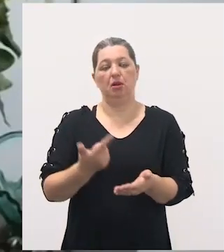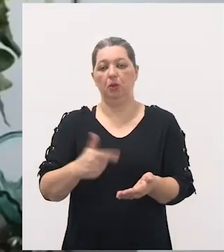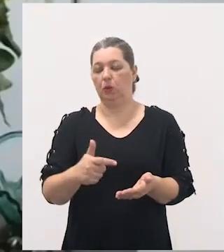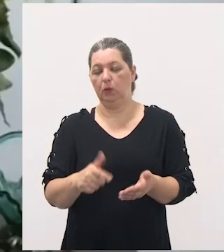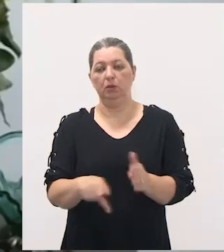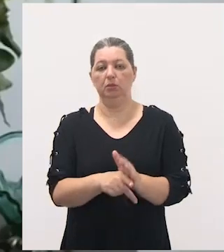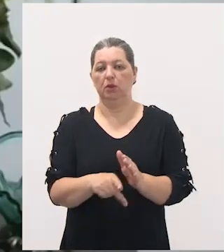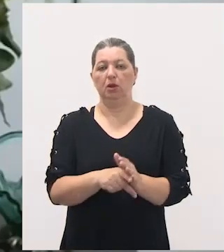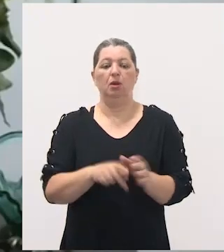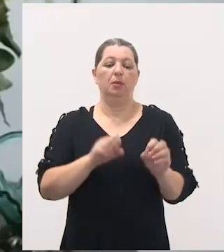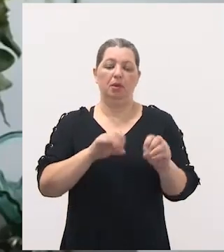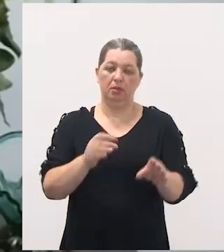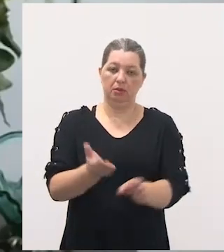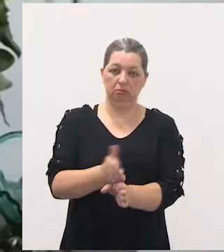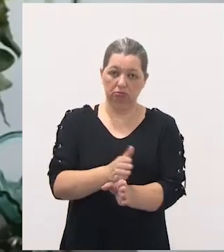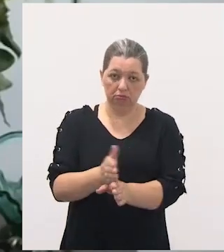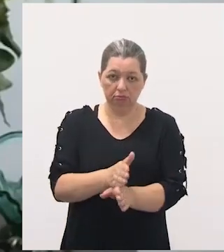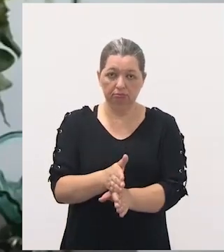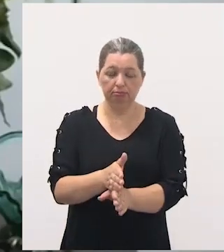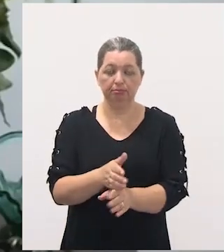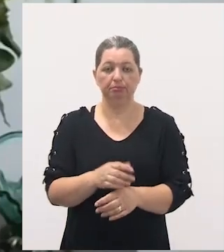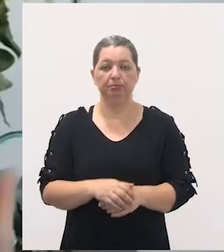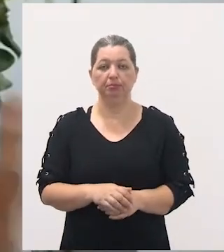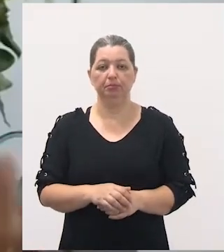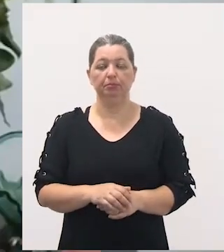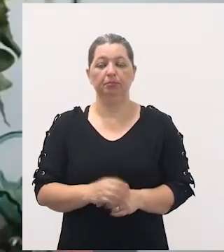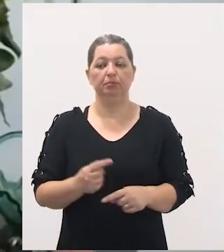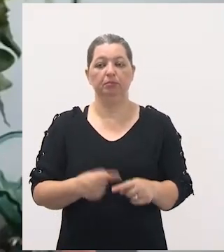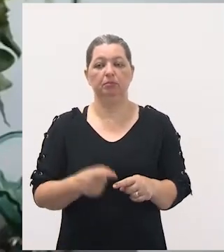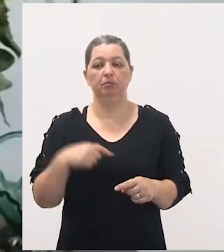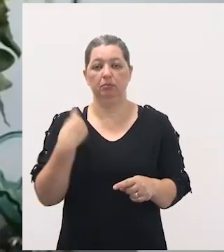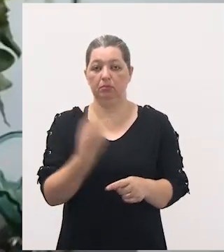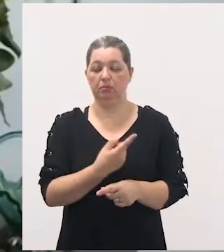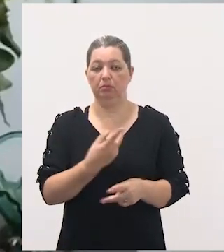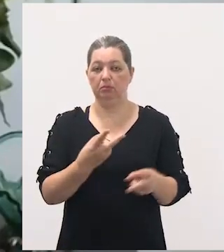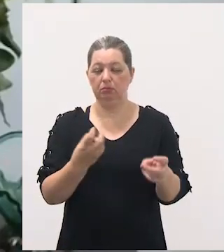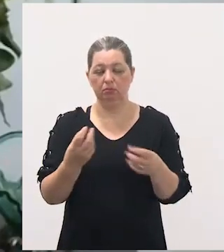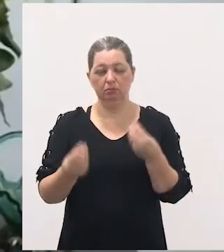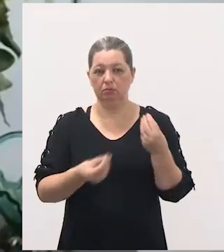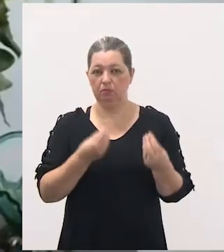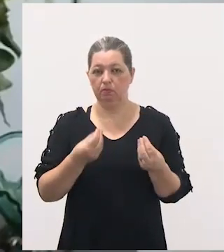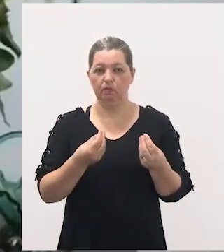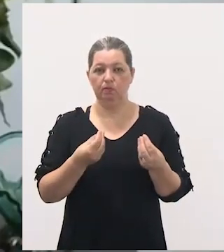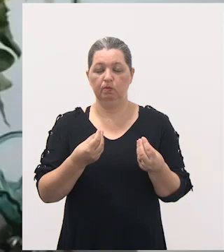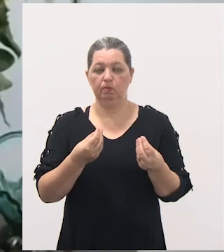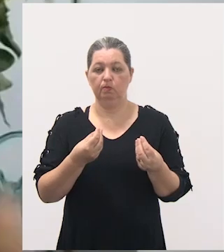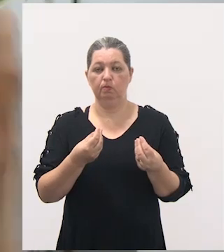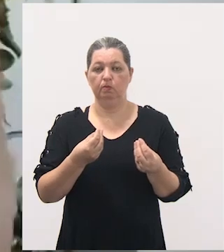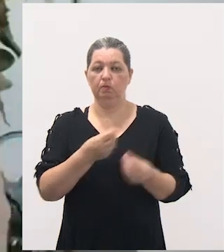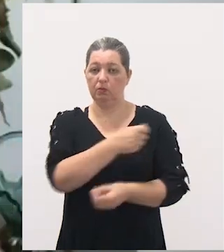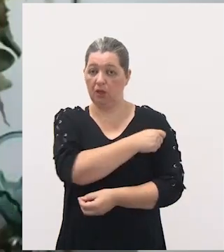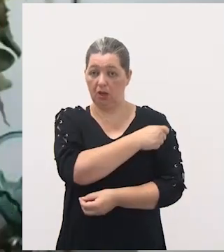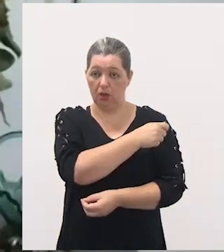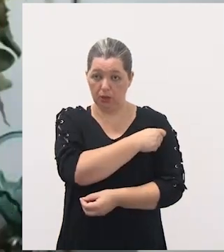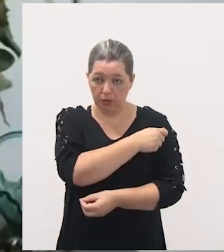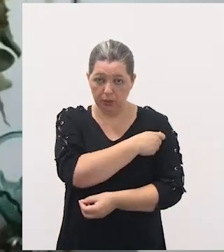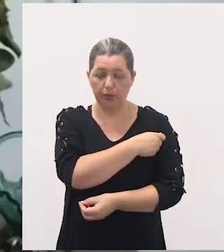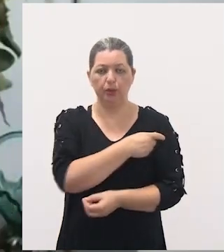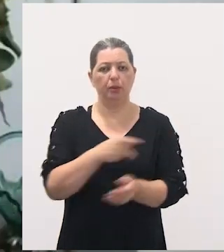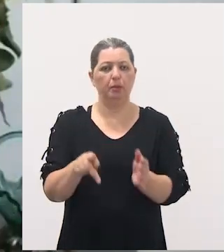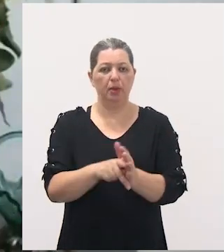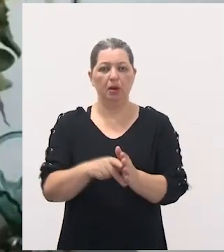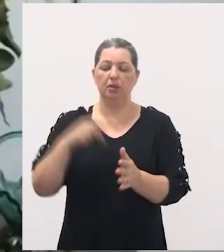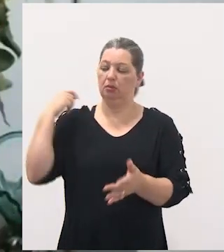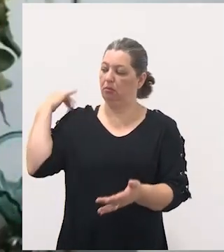híbridas, remotas em alguns momentos, nós temos que olhar, então, para os nossos alunos ao longo da